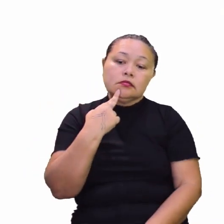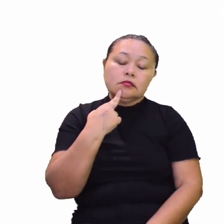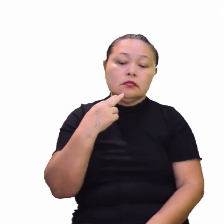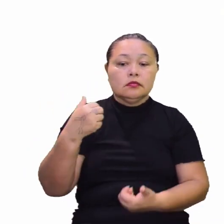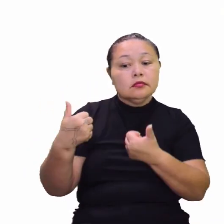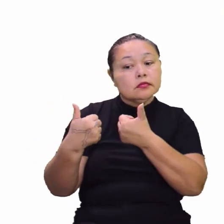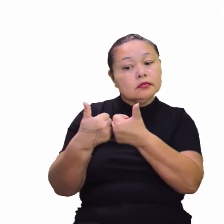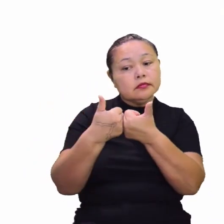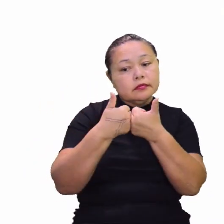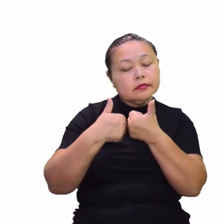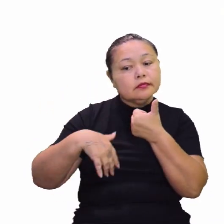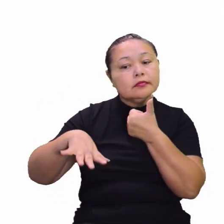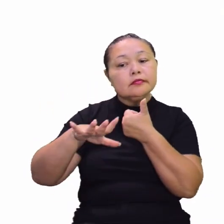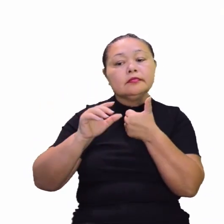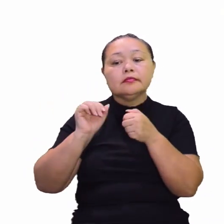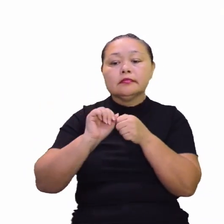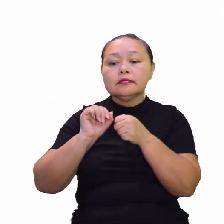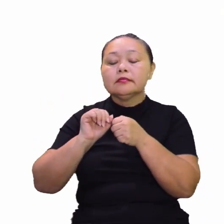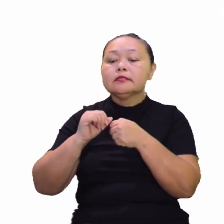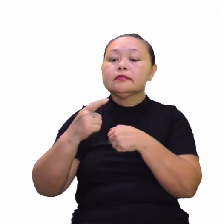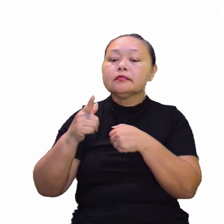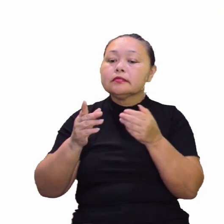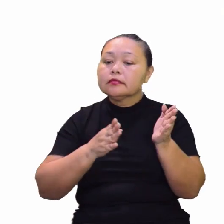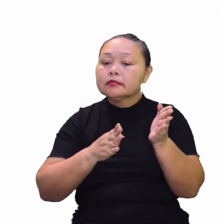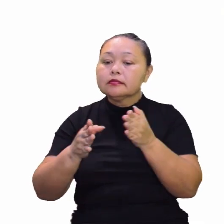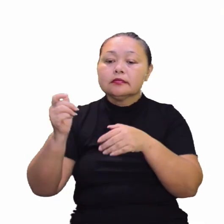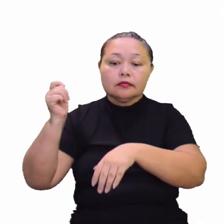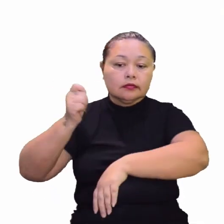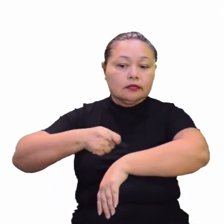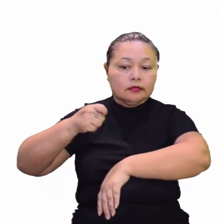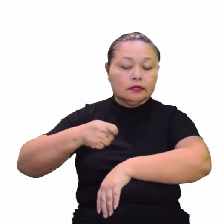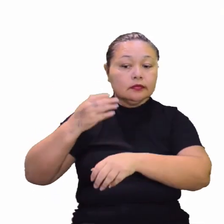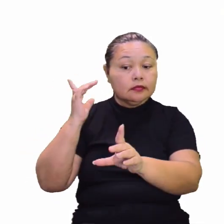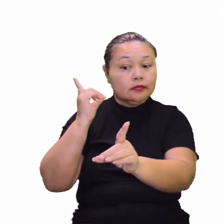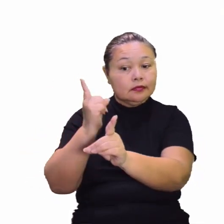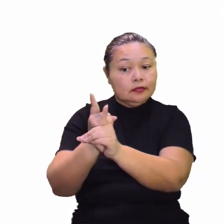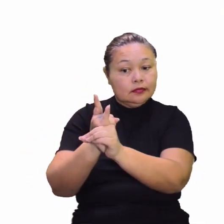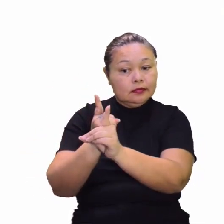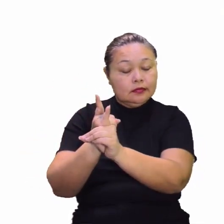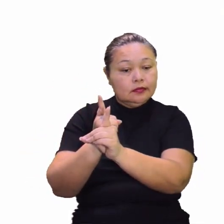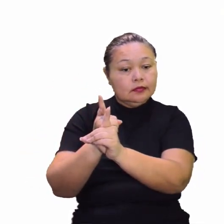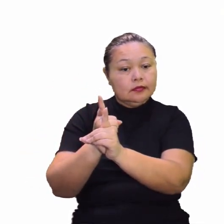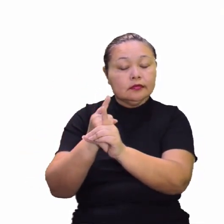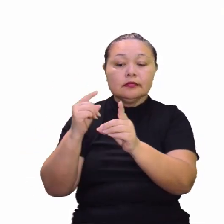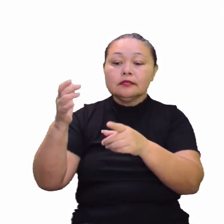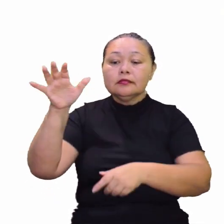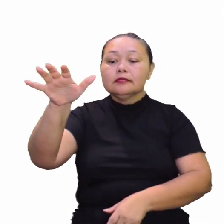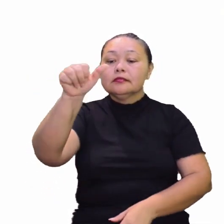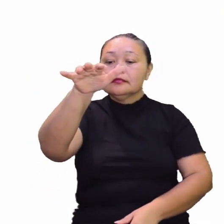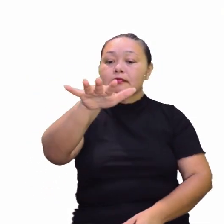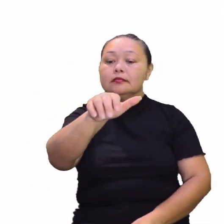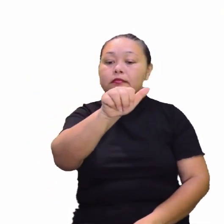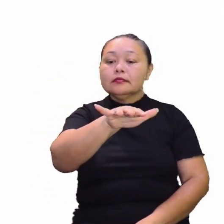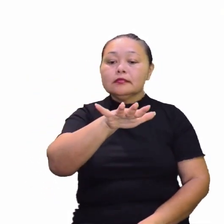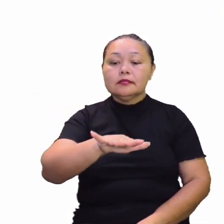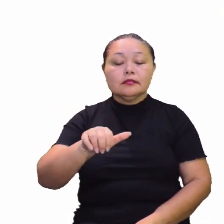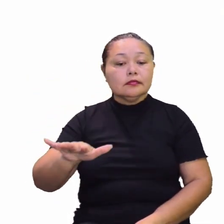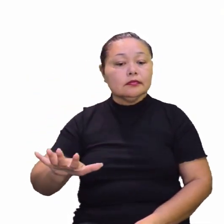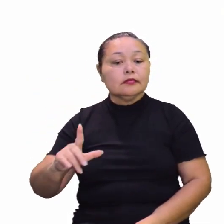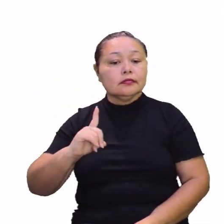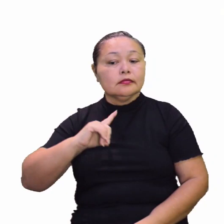porque próxima à região do Rio Machado, a gente vai encontrar aqui várias ocupações também